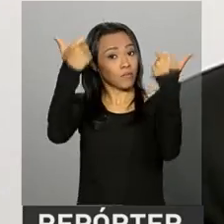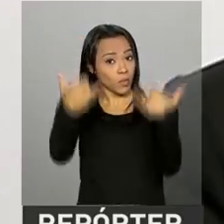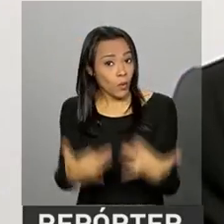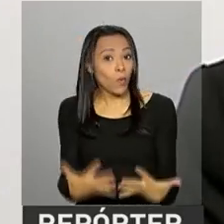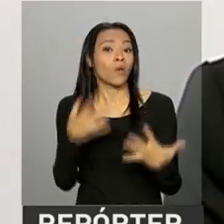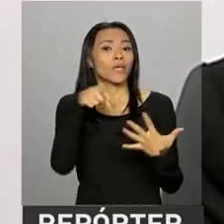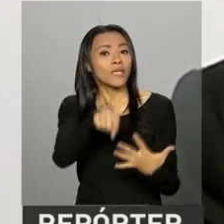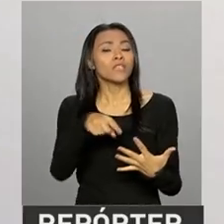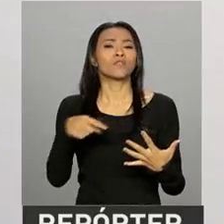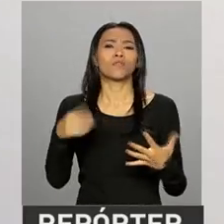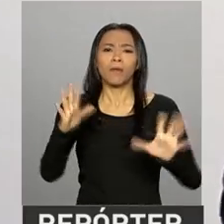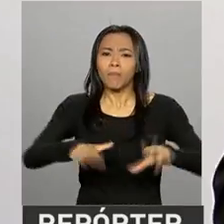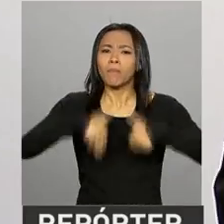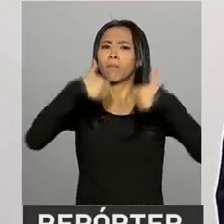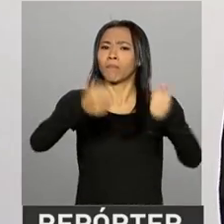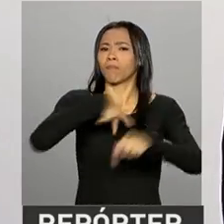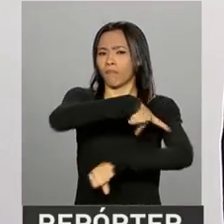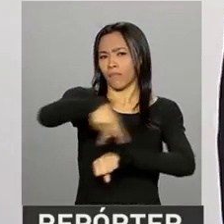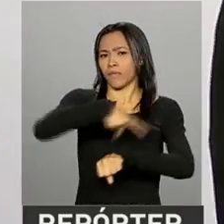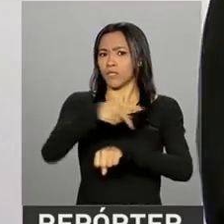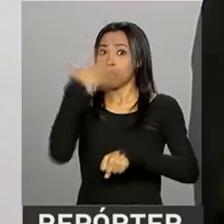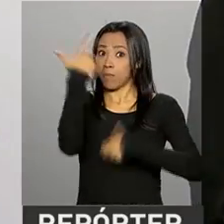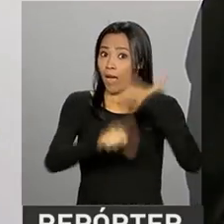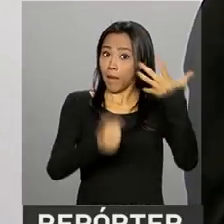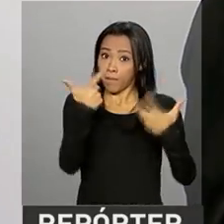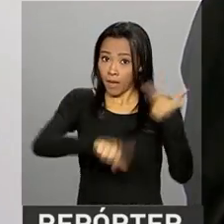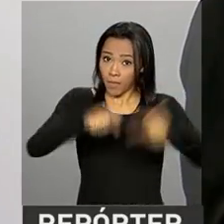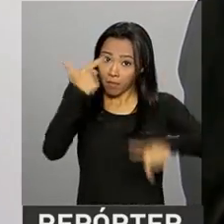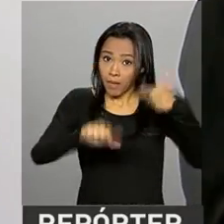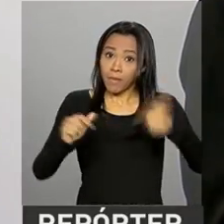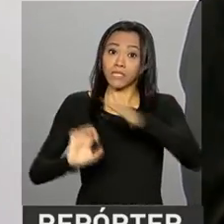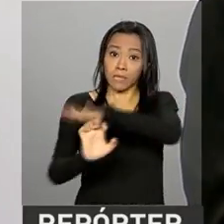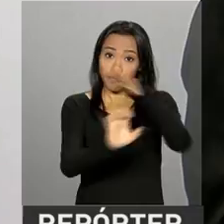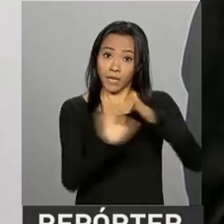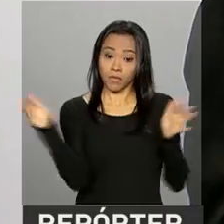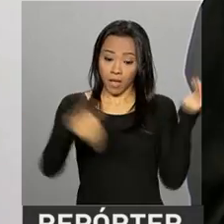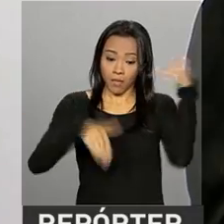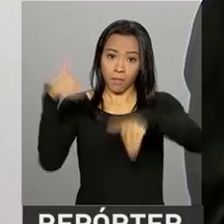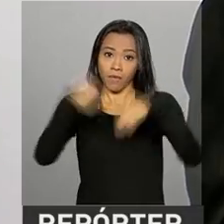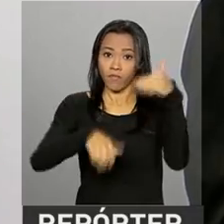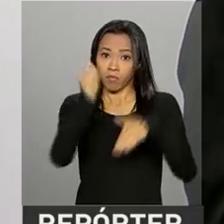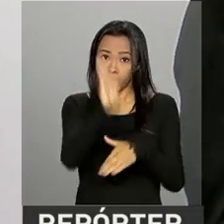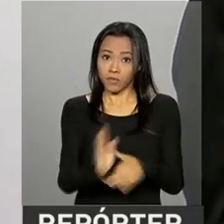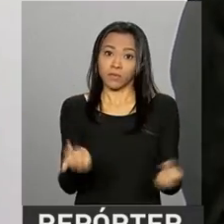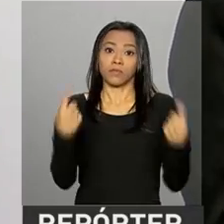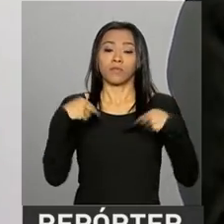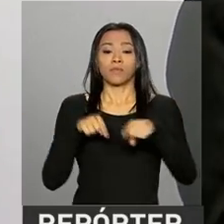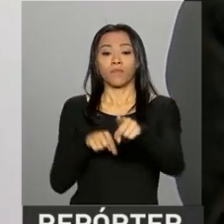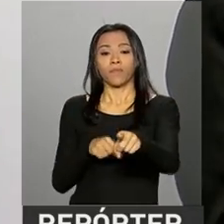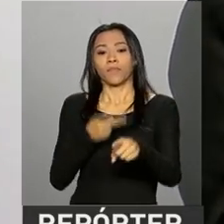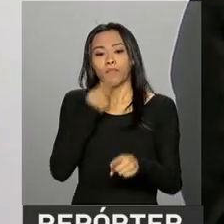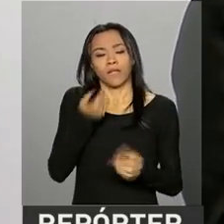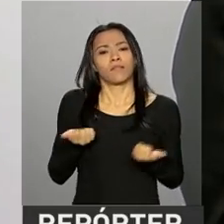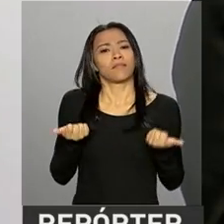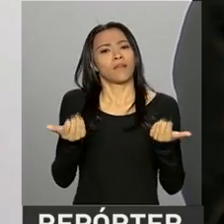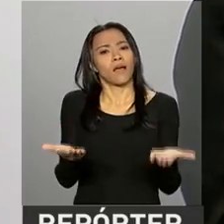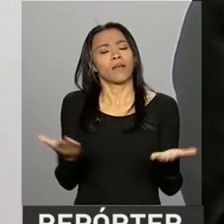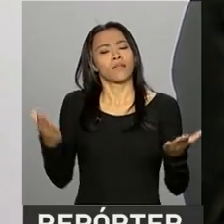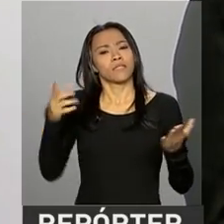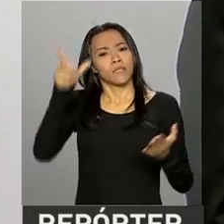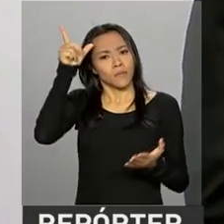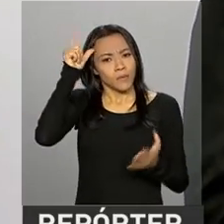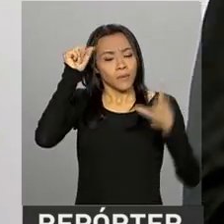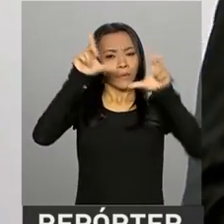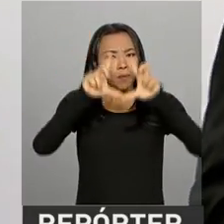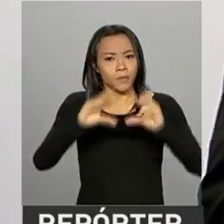modernizam brasil e ajudam a atrair mais investimentos para o país para dar tranquilidade ea segurança de que nós estamos